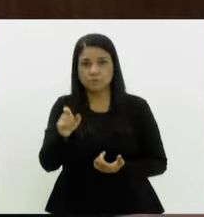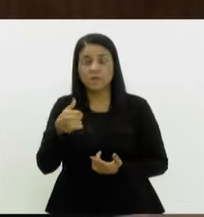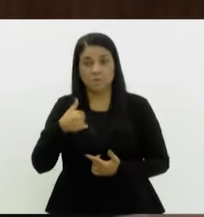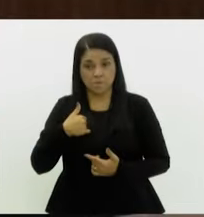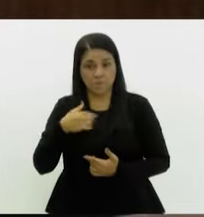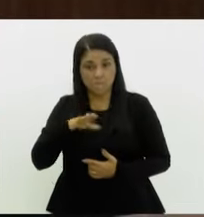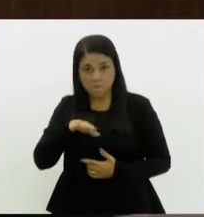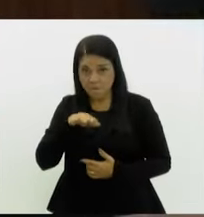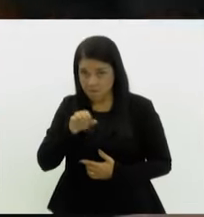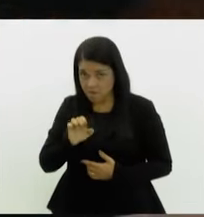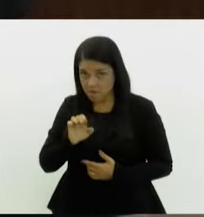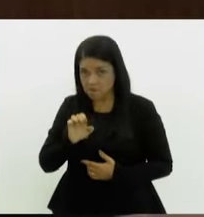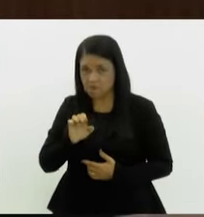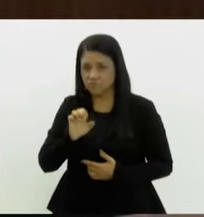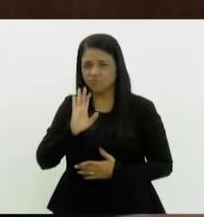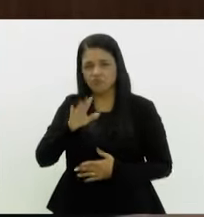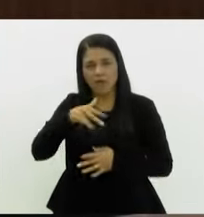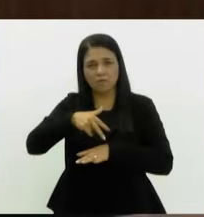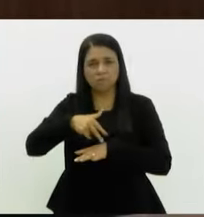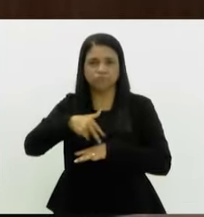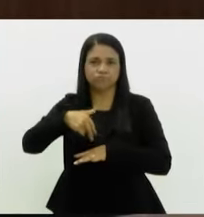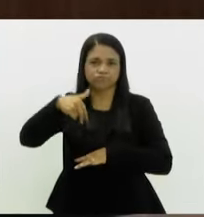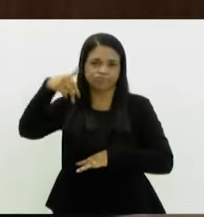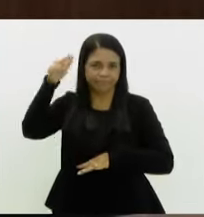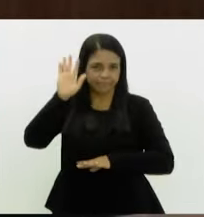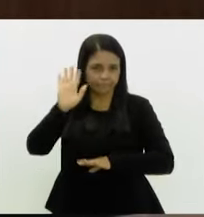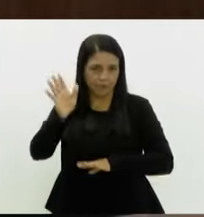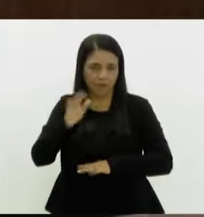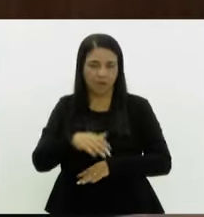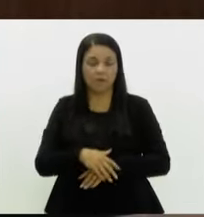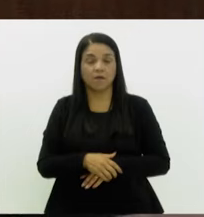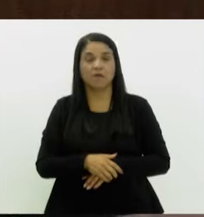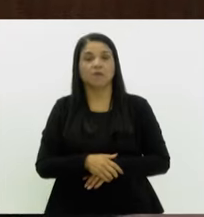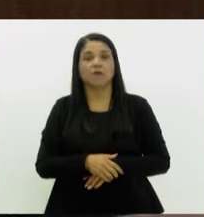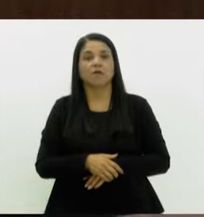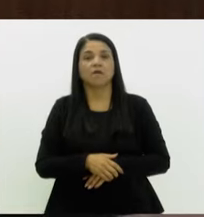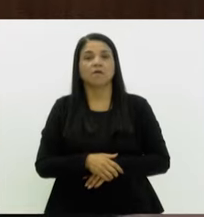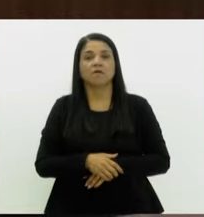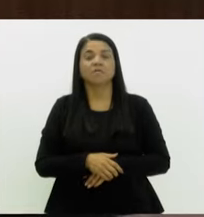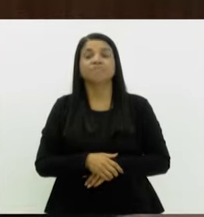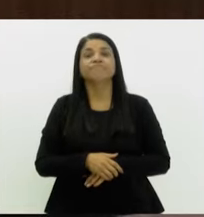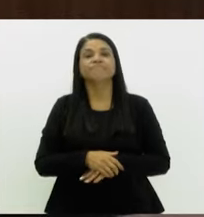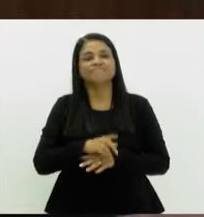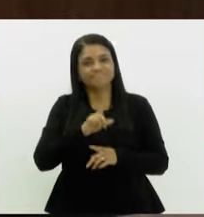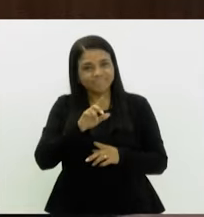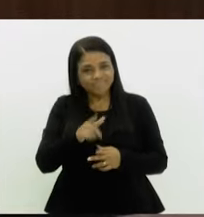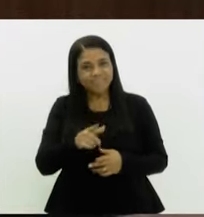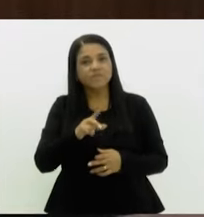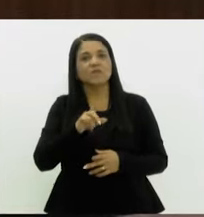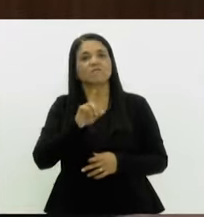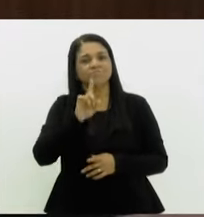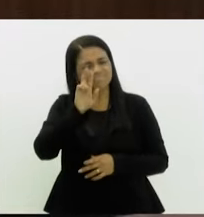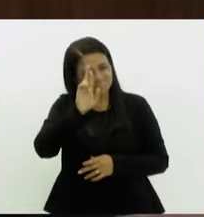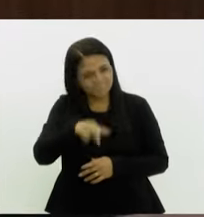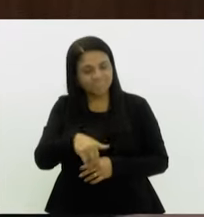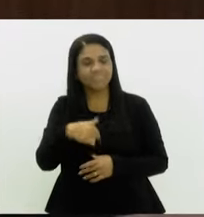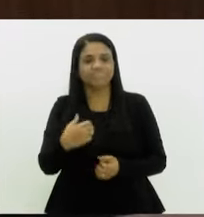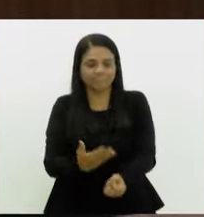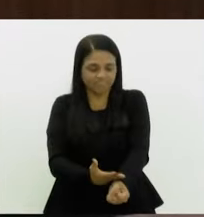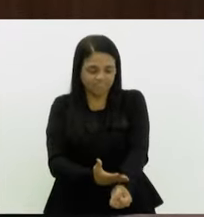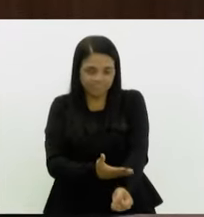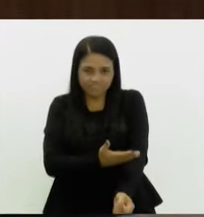mãe, que já está em outra dimensão, foi a questão da hipertensão.